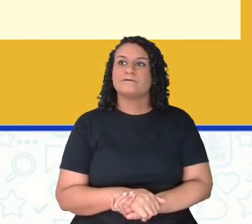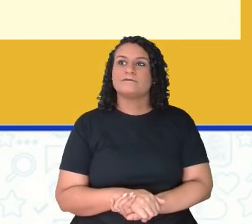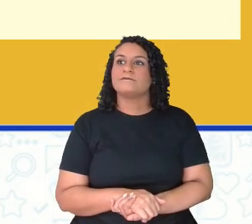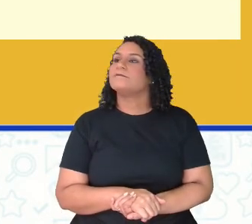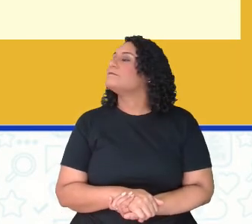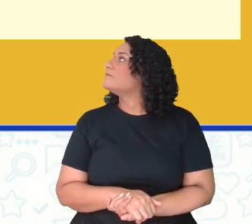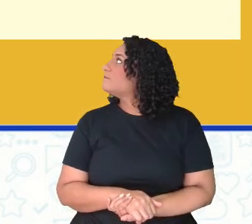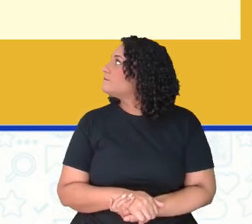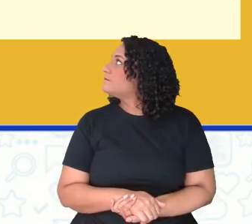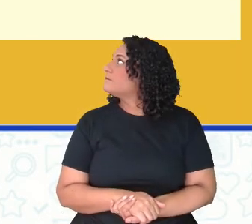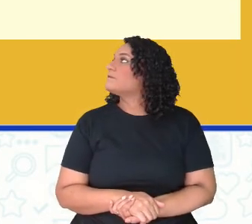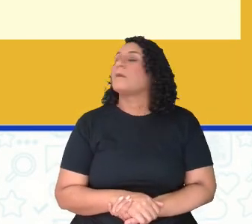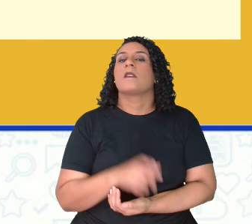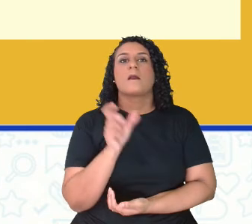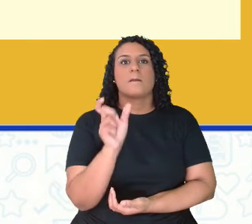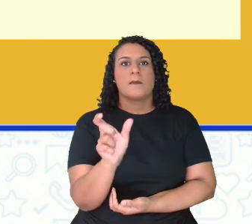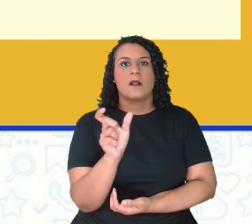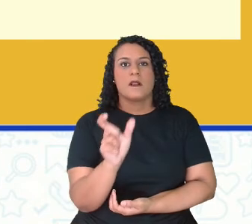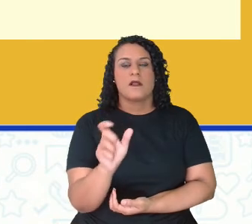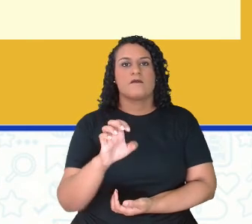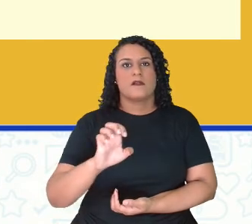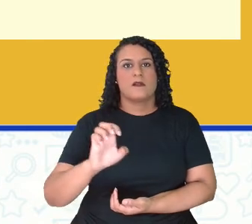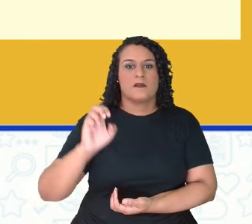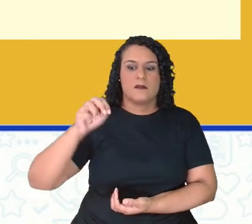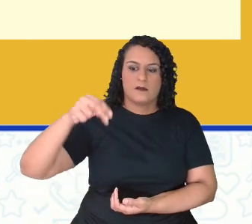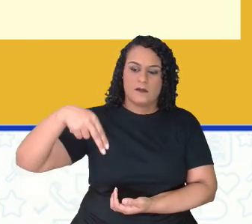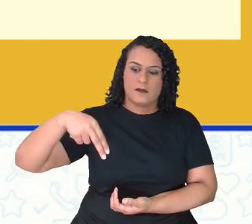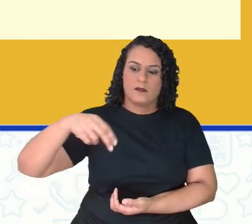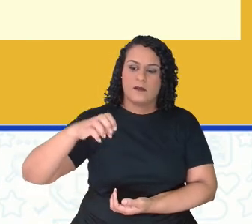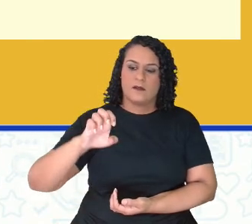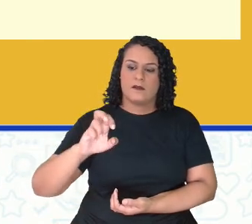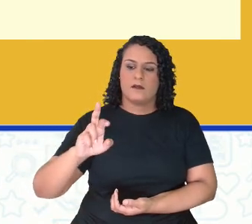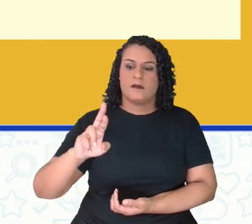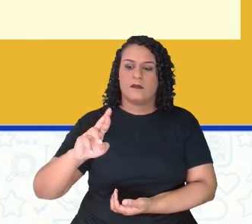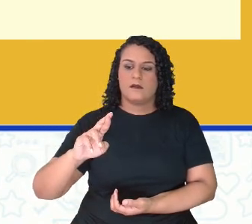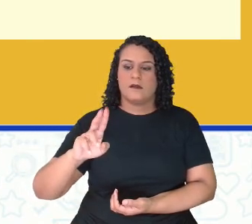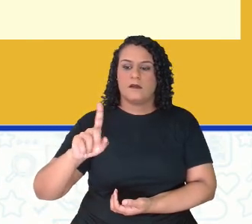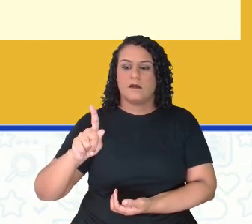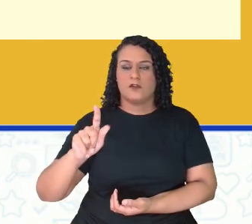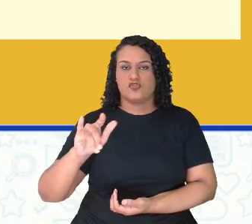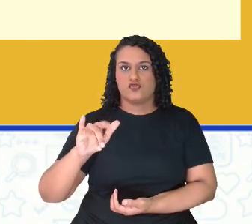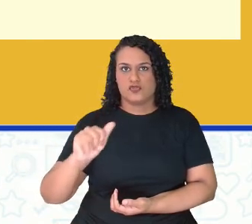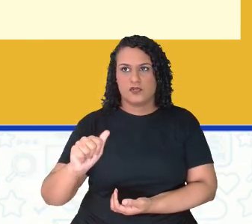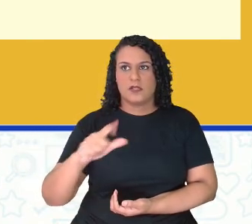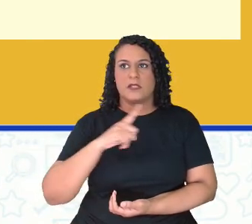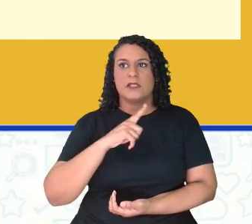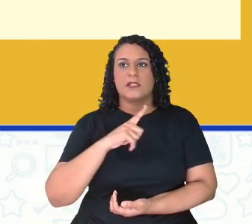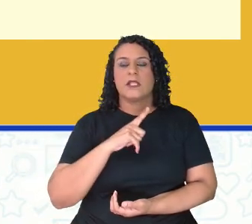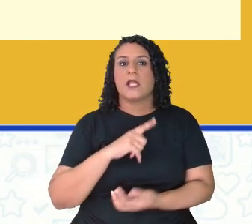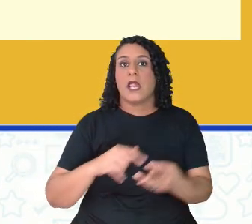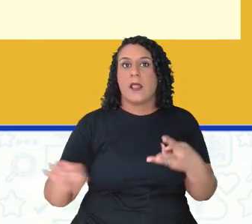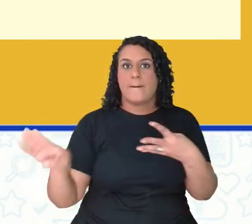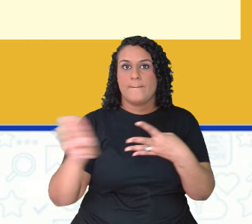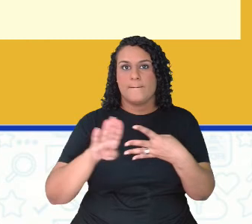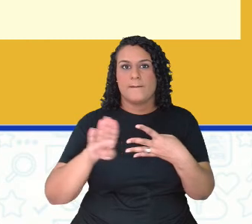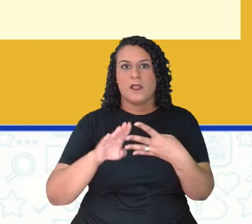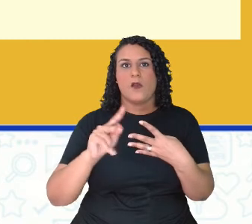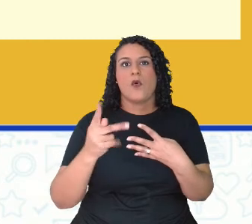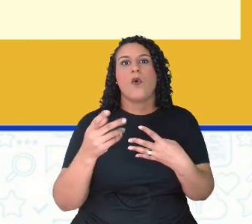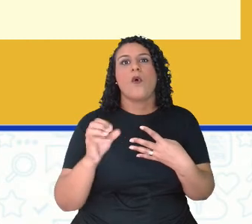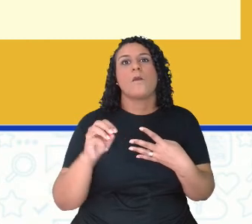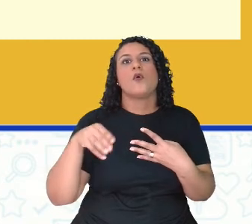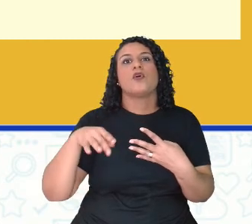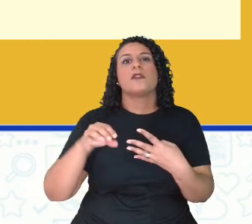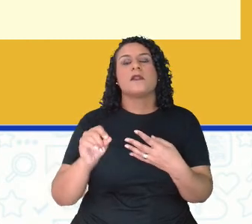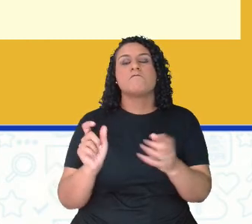na palavra aí, não é? Energia. Nós temos aí uma homonímia perfeita, porque se refere a